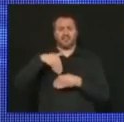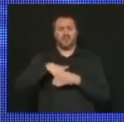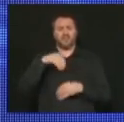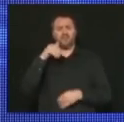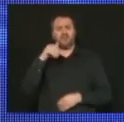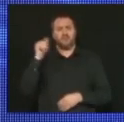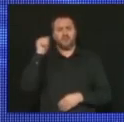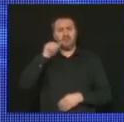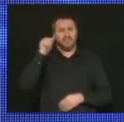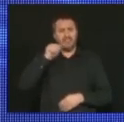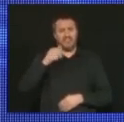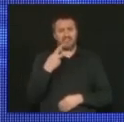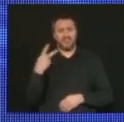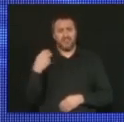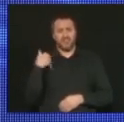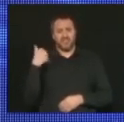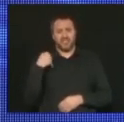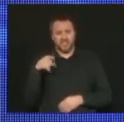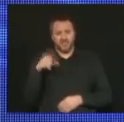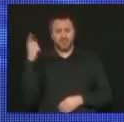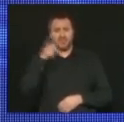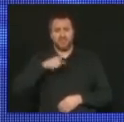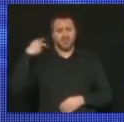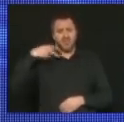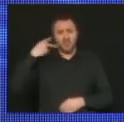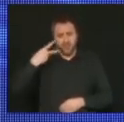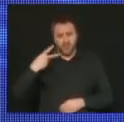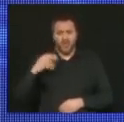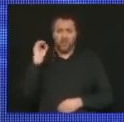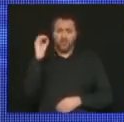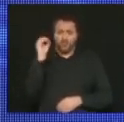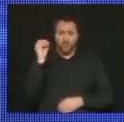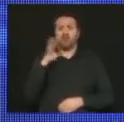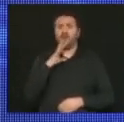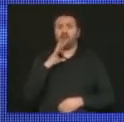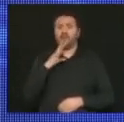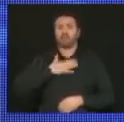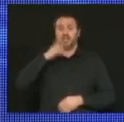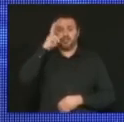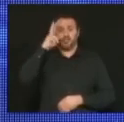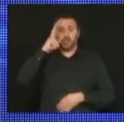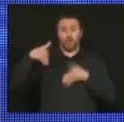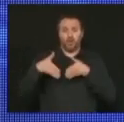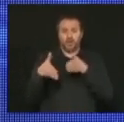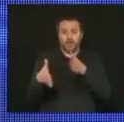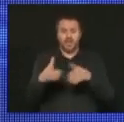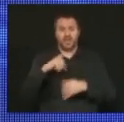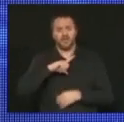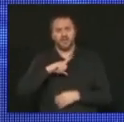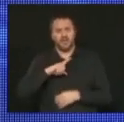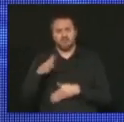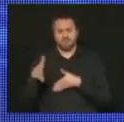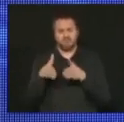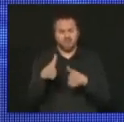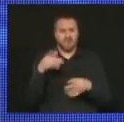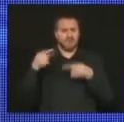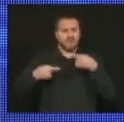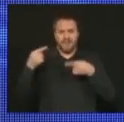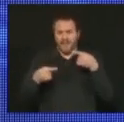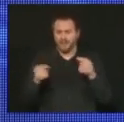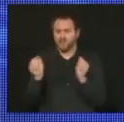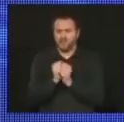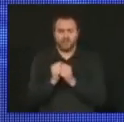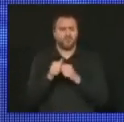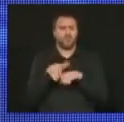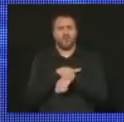vereadora Então para mim Porto Alegre conhece a minha trajetória eu tenho uma trajetória de Transparência de debates intensos com a